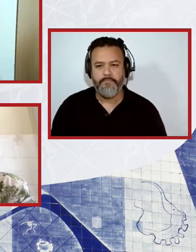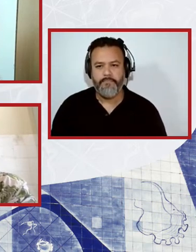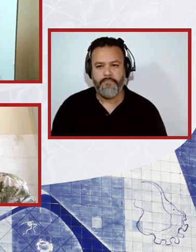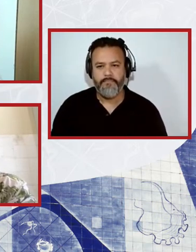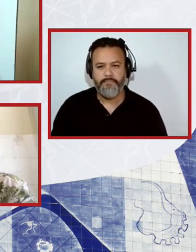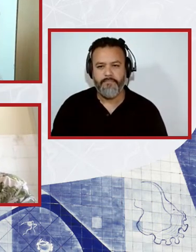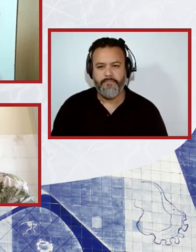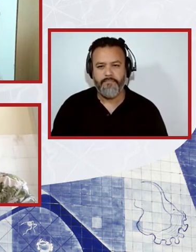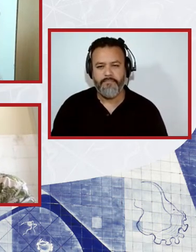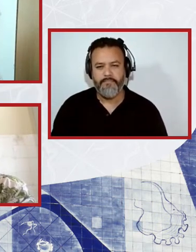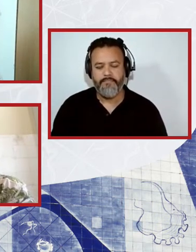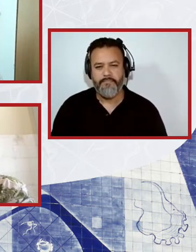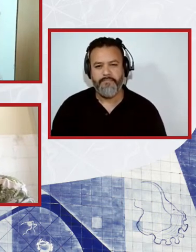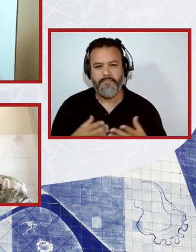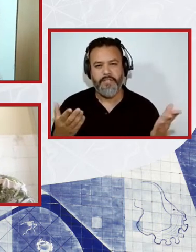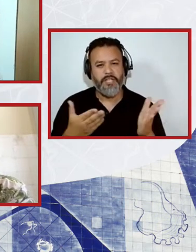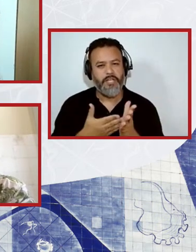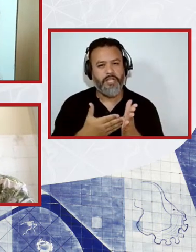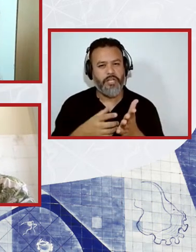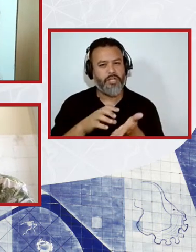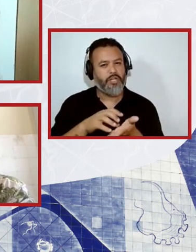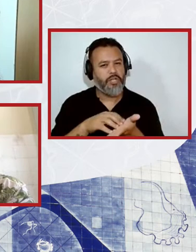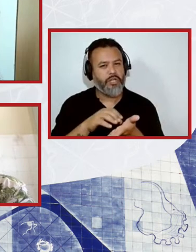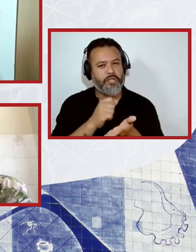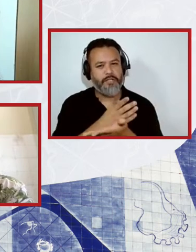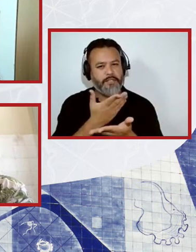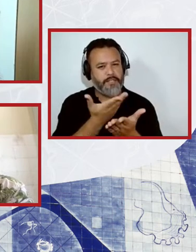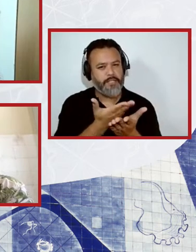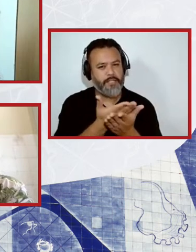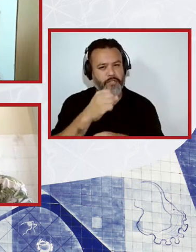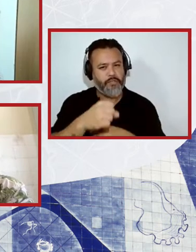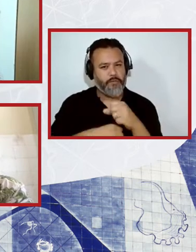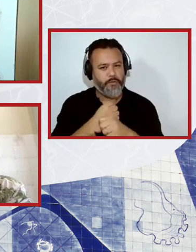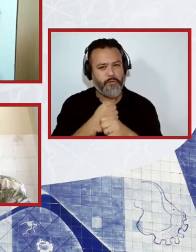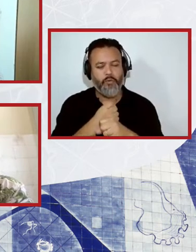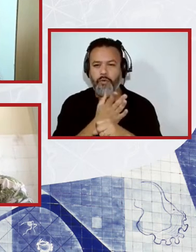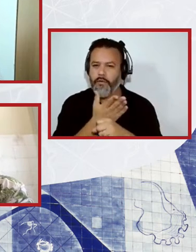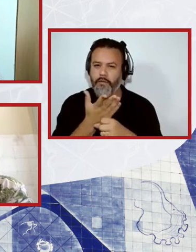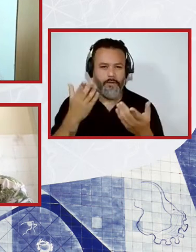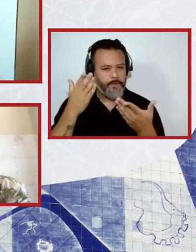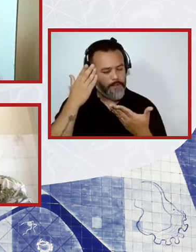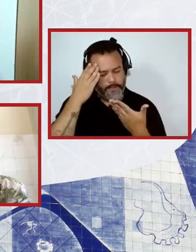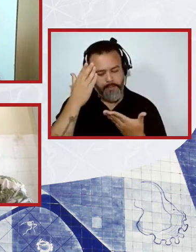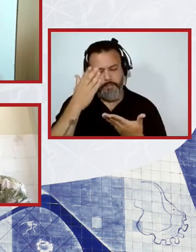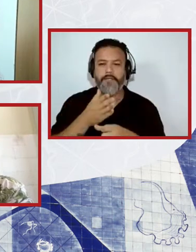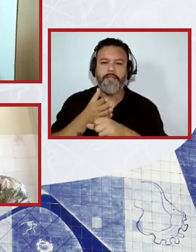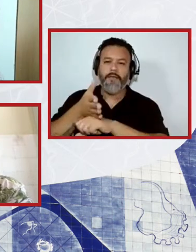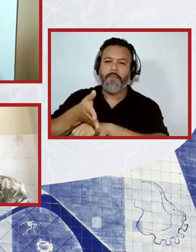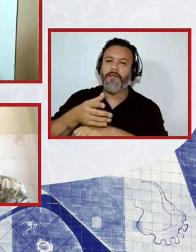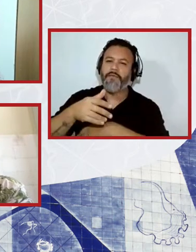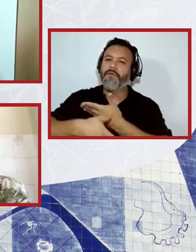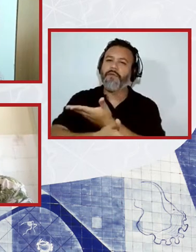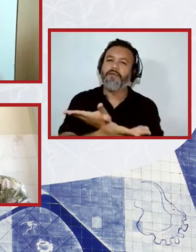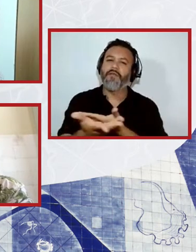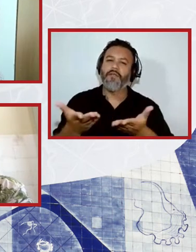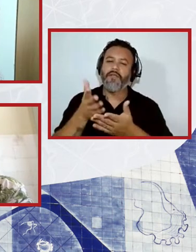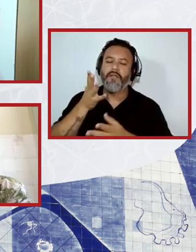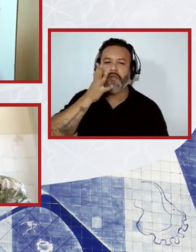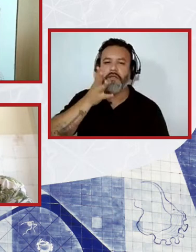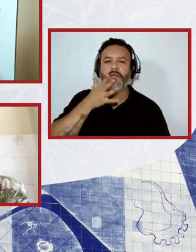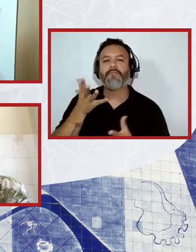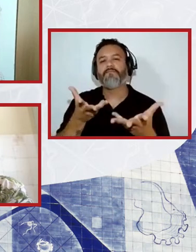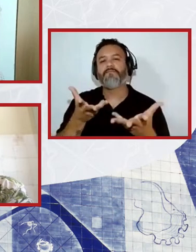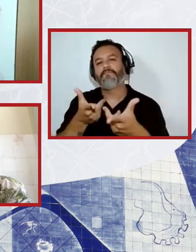Esse é o nosso último centro de estudos do ano. Quero agradecer a todos que participaram, que apresentaram palestras